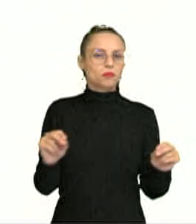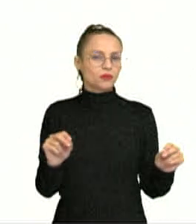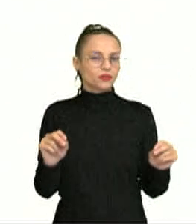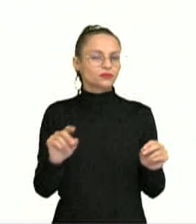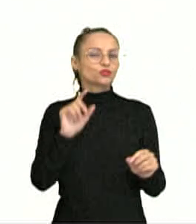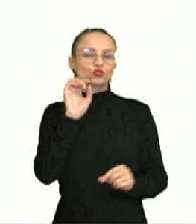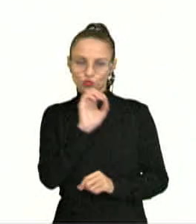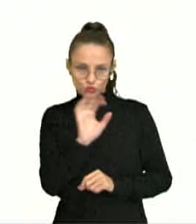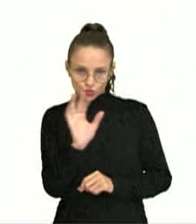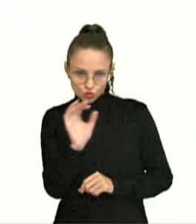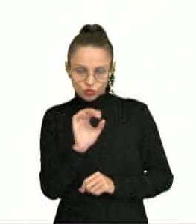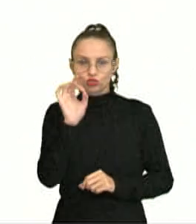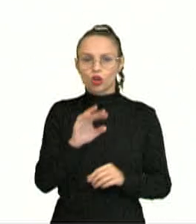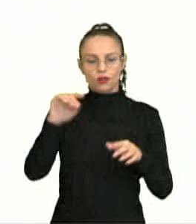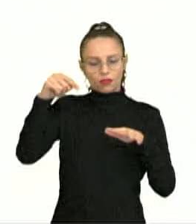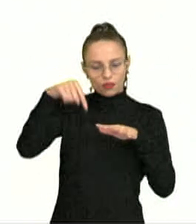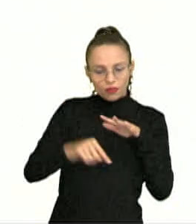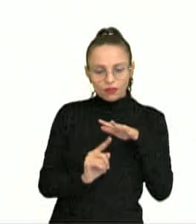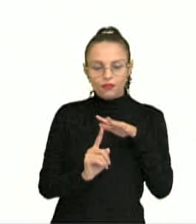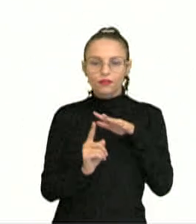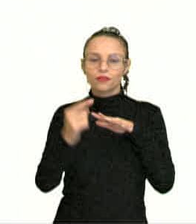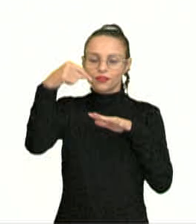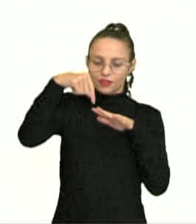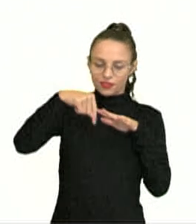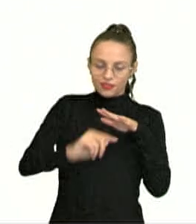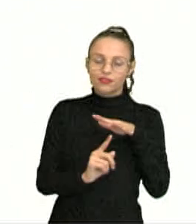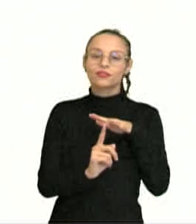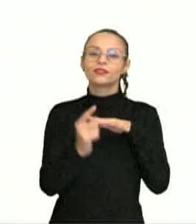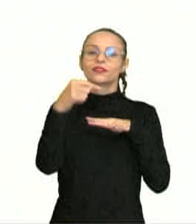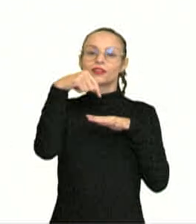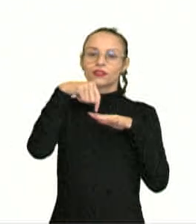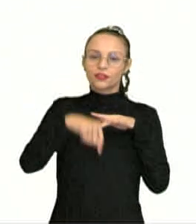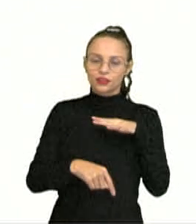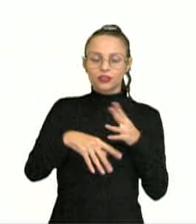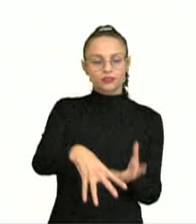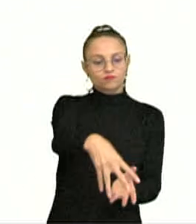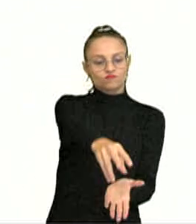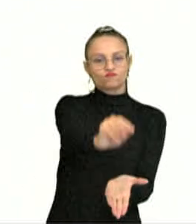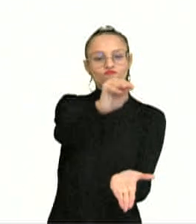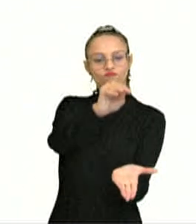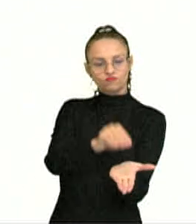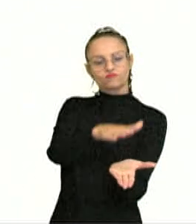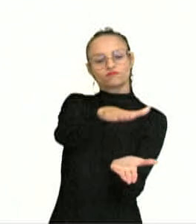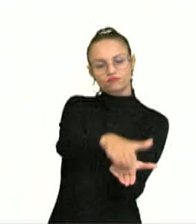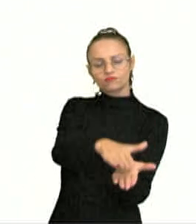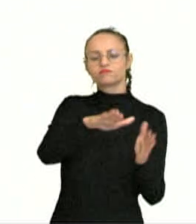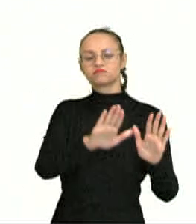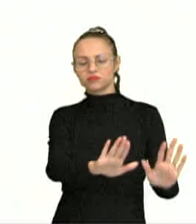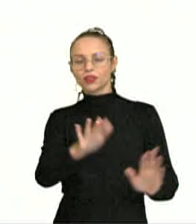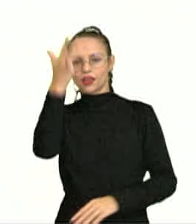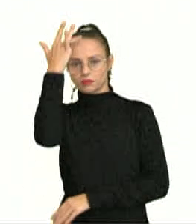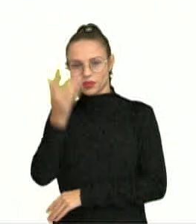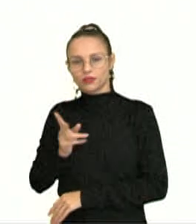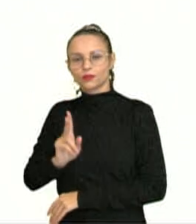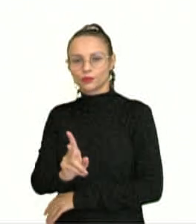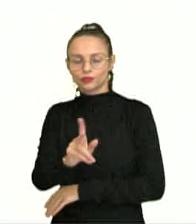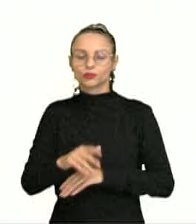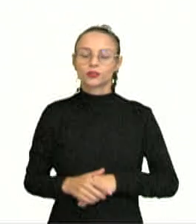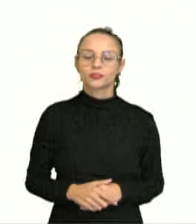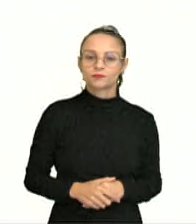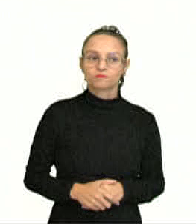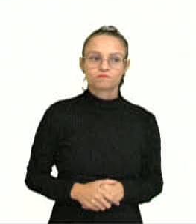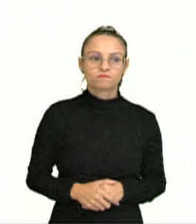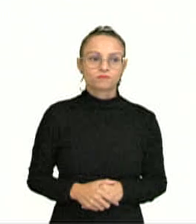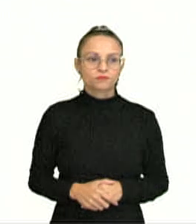da agulha no pano. Caindo o sol, a costureira dobrou a costura para o dia seguinte. Continuou